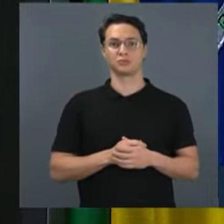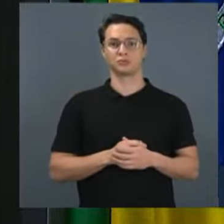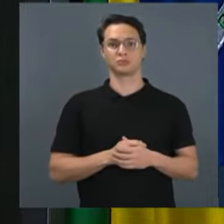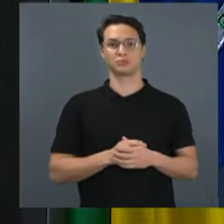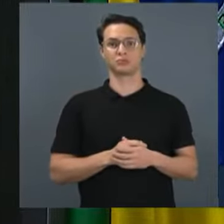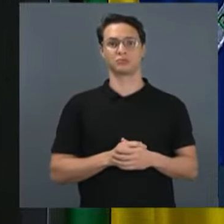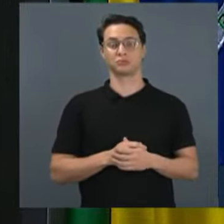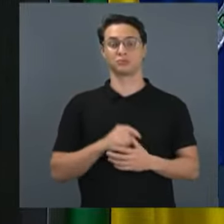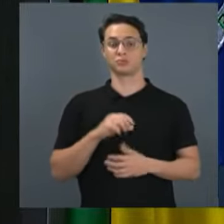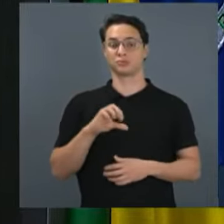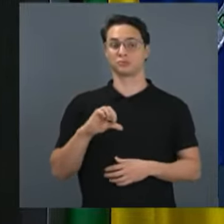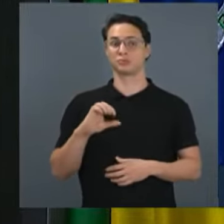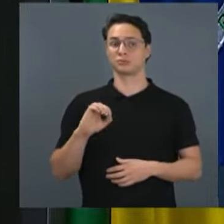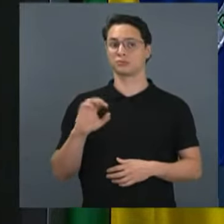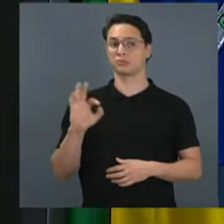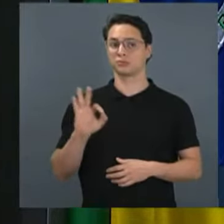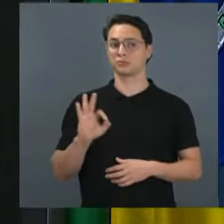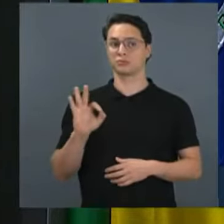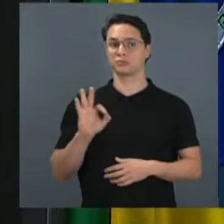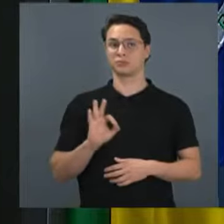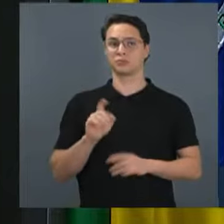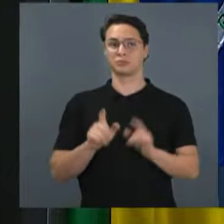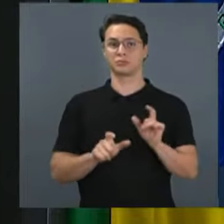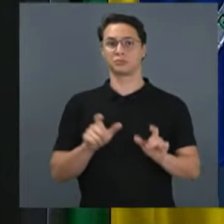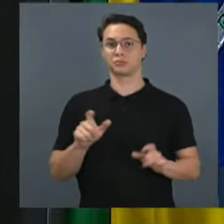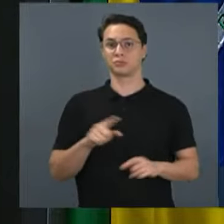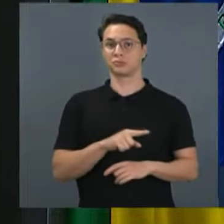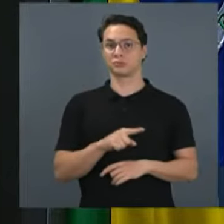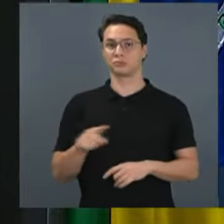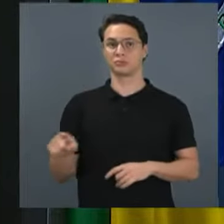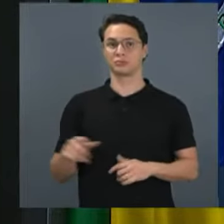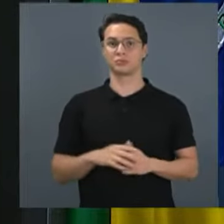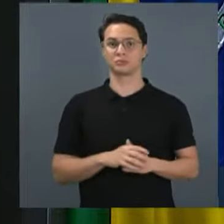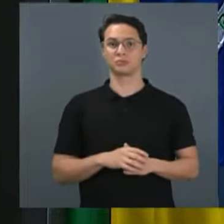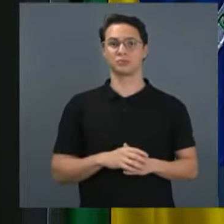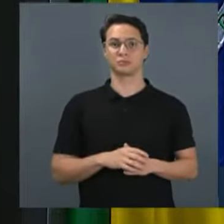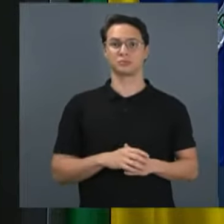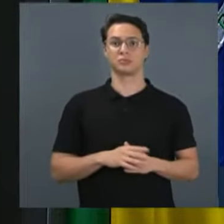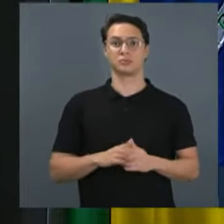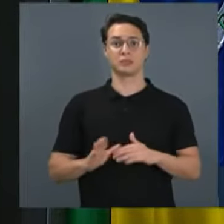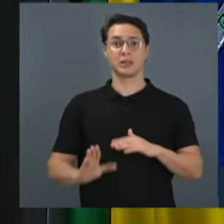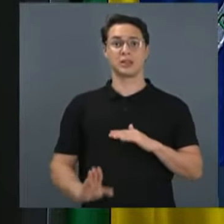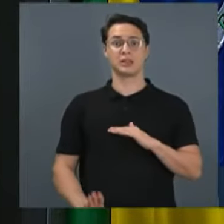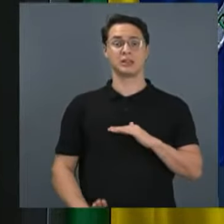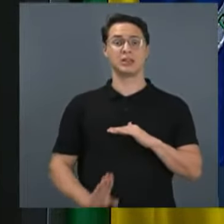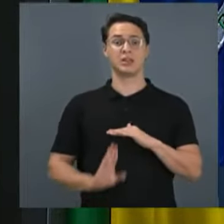Era 90% das pessoas para restringir.